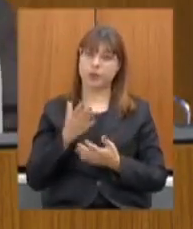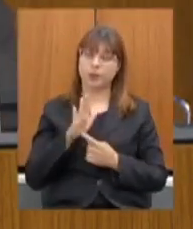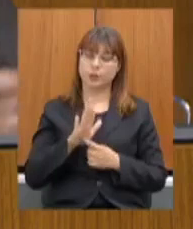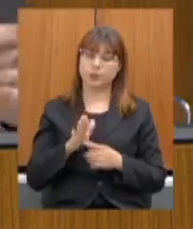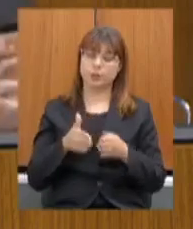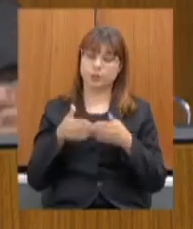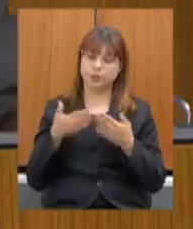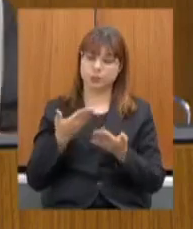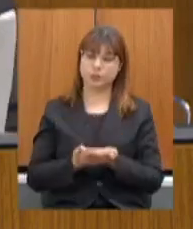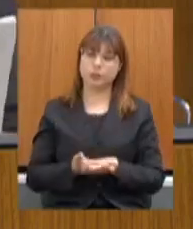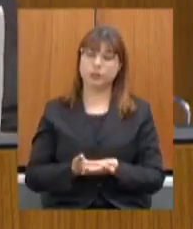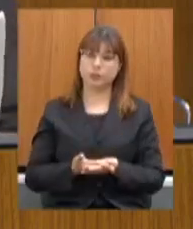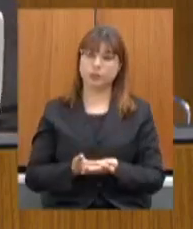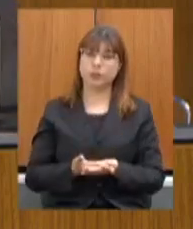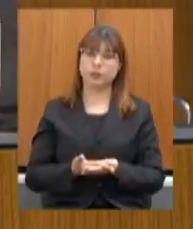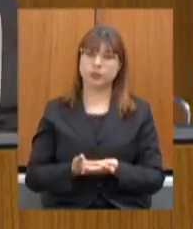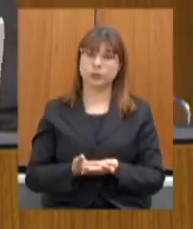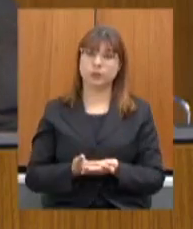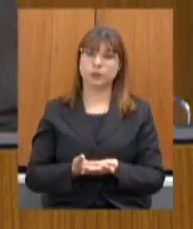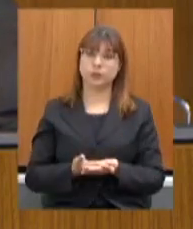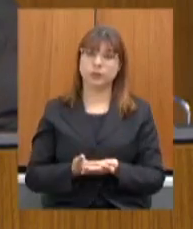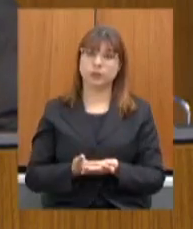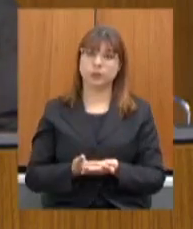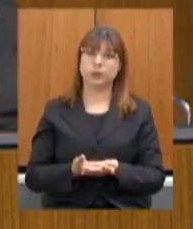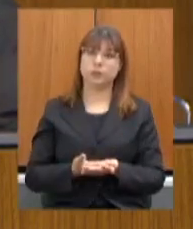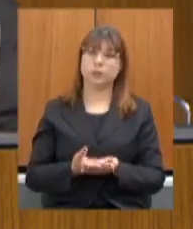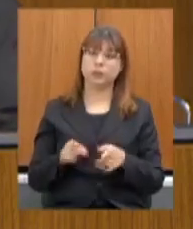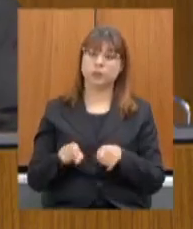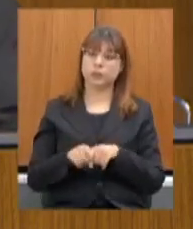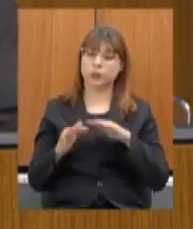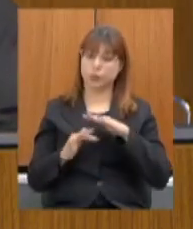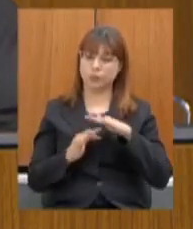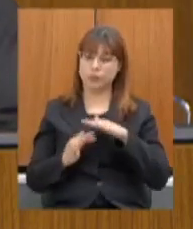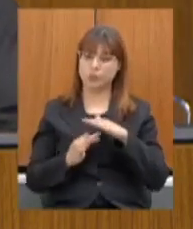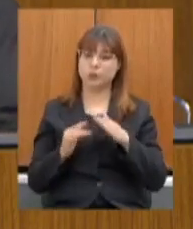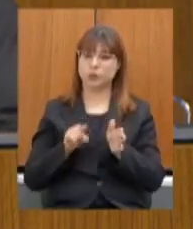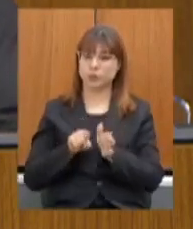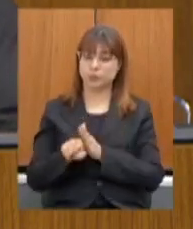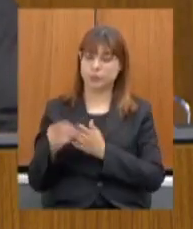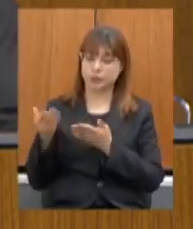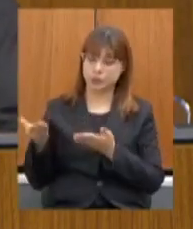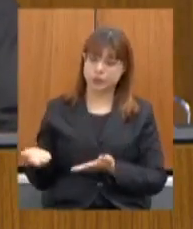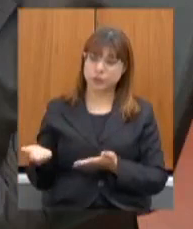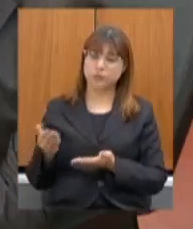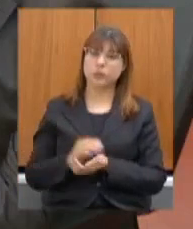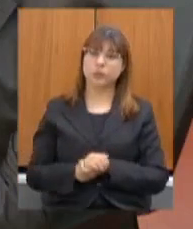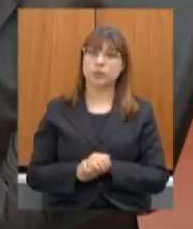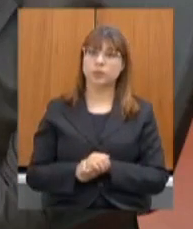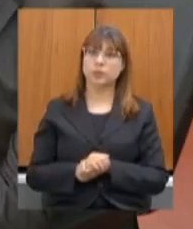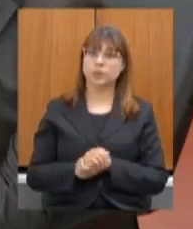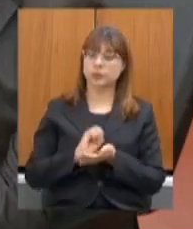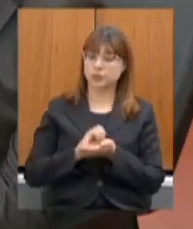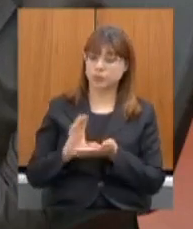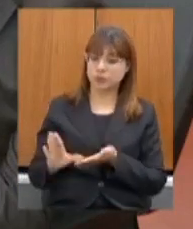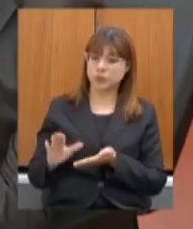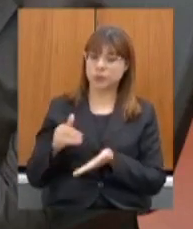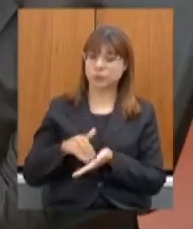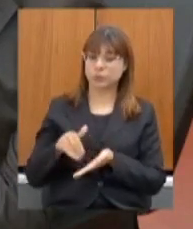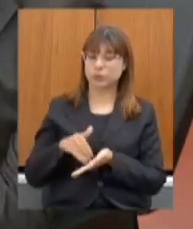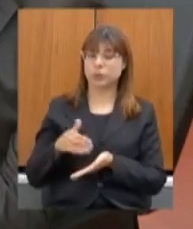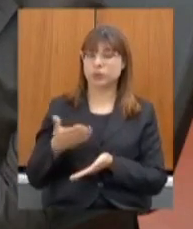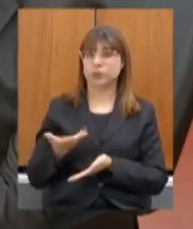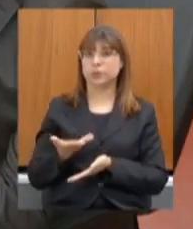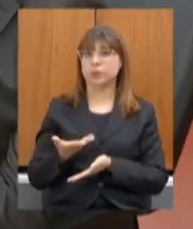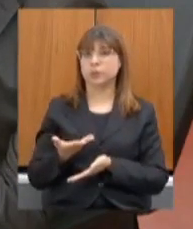secretário, e, de certa forma, formalizando a pergunta ao senhor. Seja encaminhado ao governador de Estado pedindo